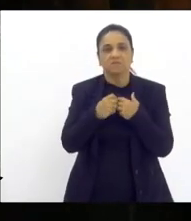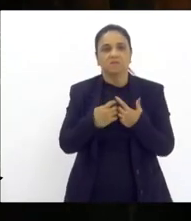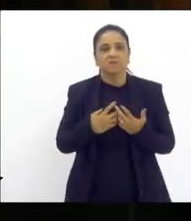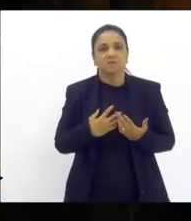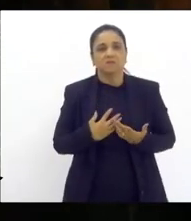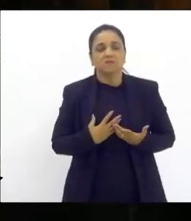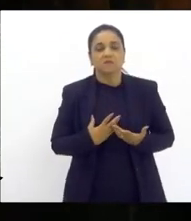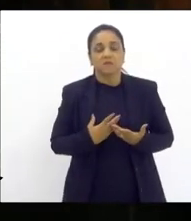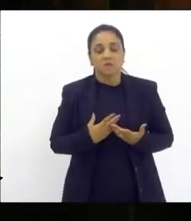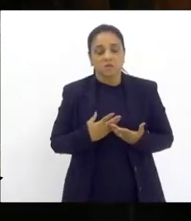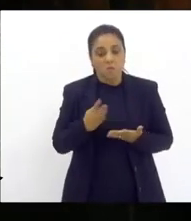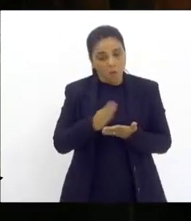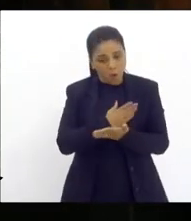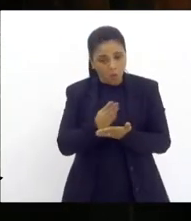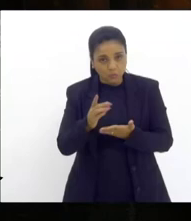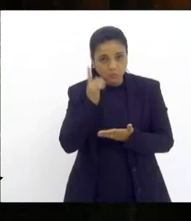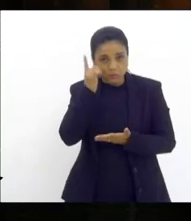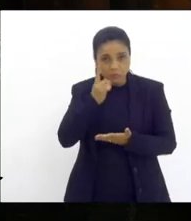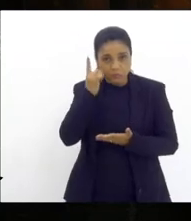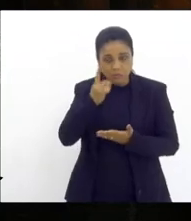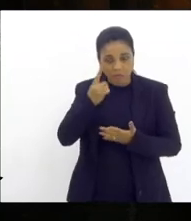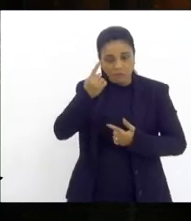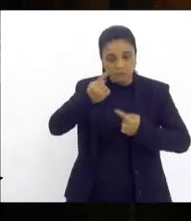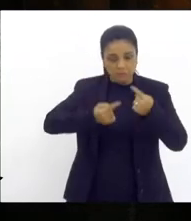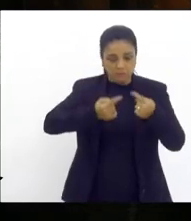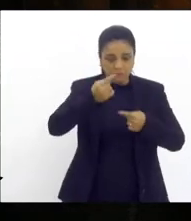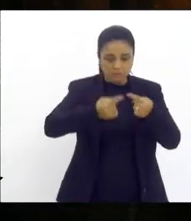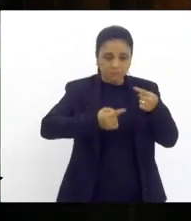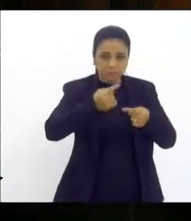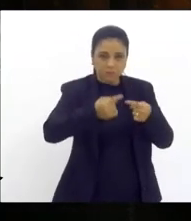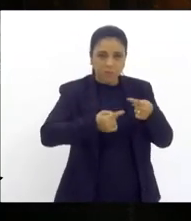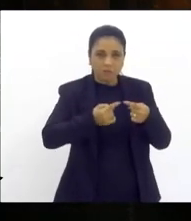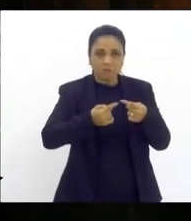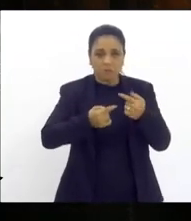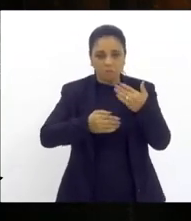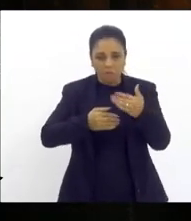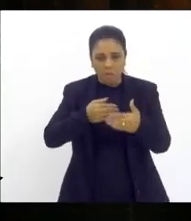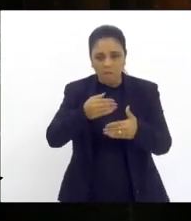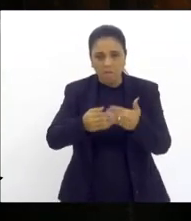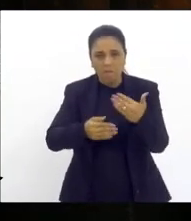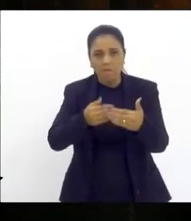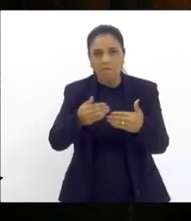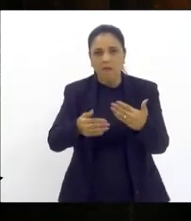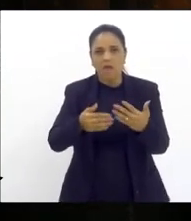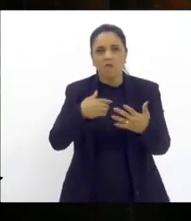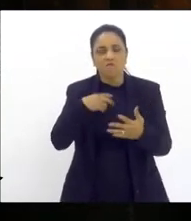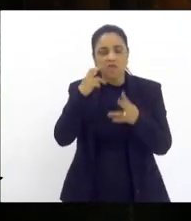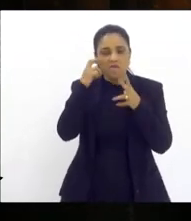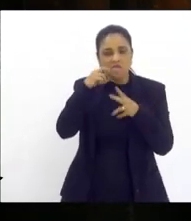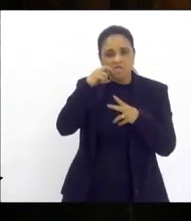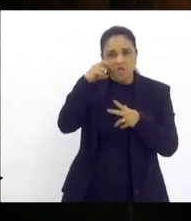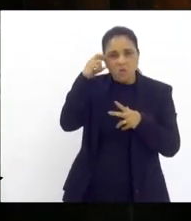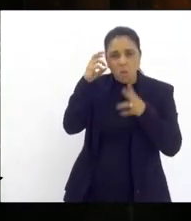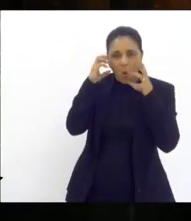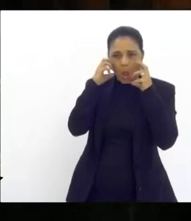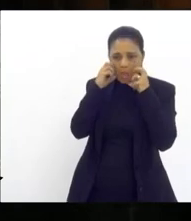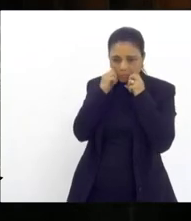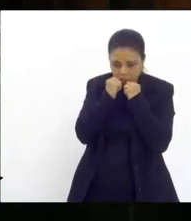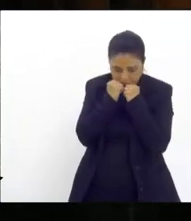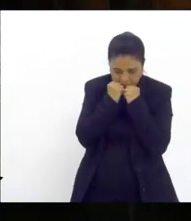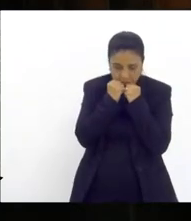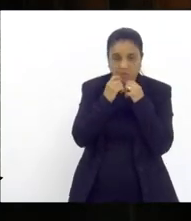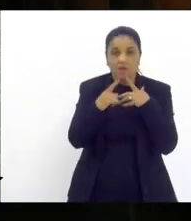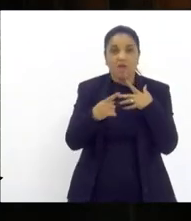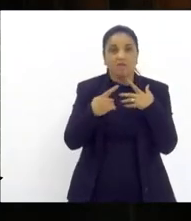aqui pelo rumo que o debate Tem tomado nessa casa ao invés de nós estarmos discutindo realmente